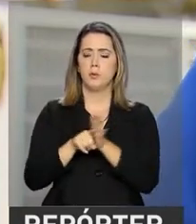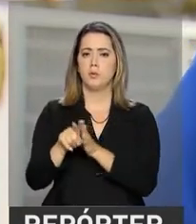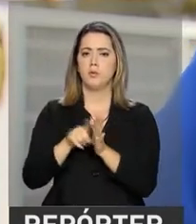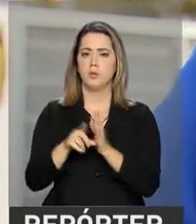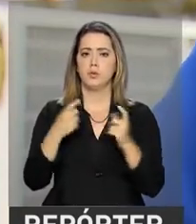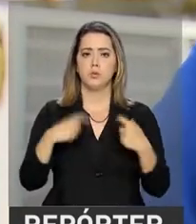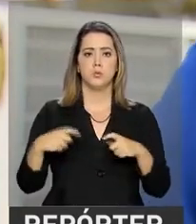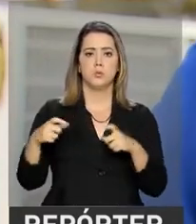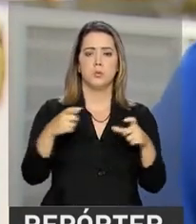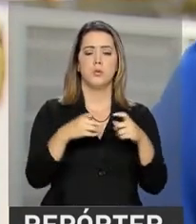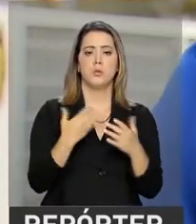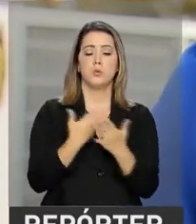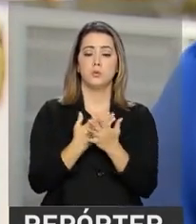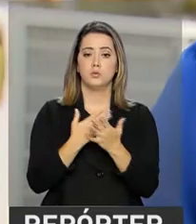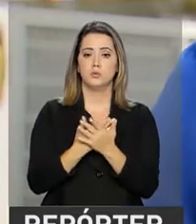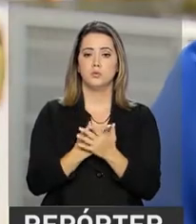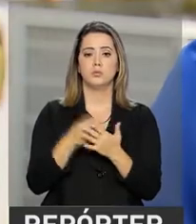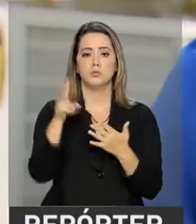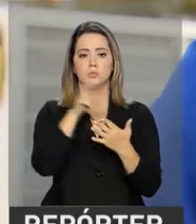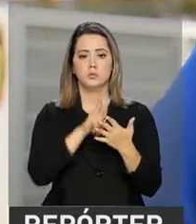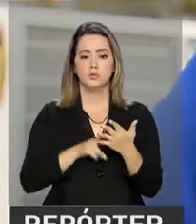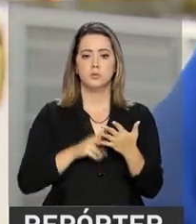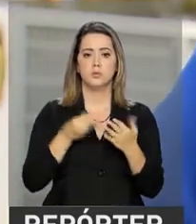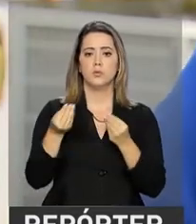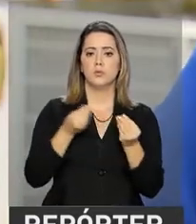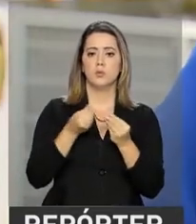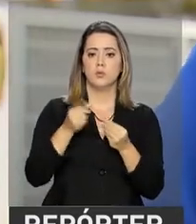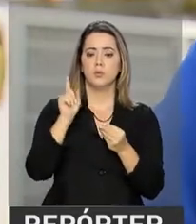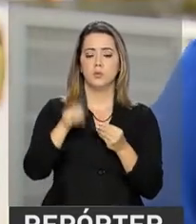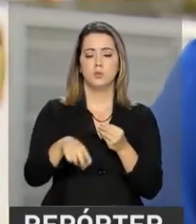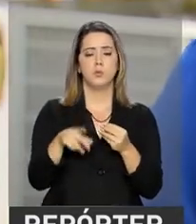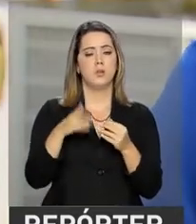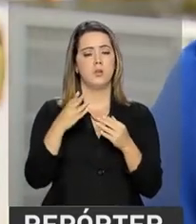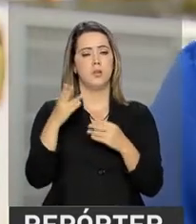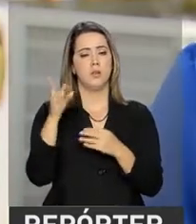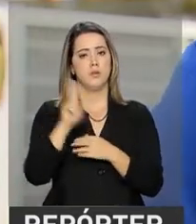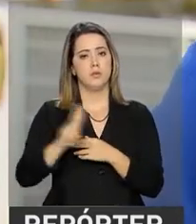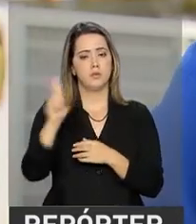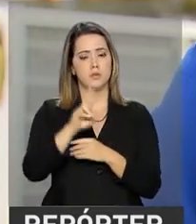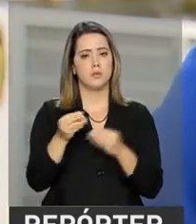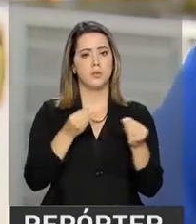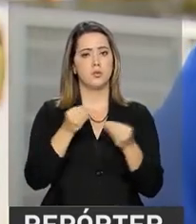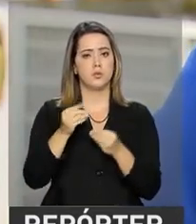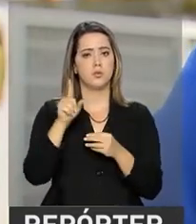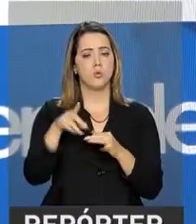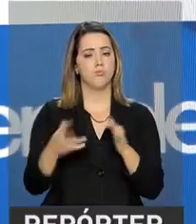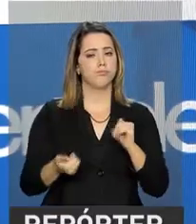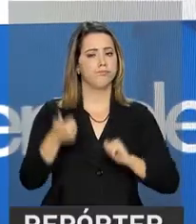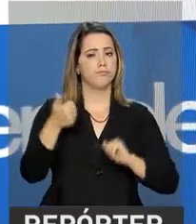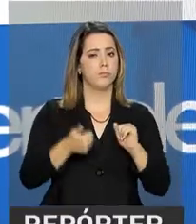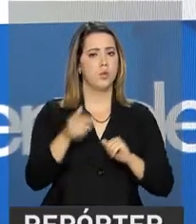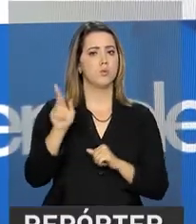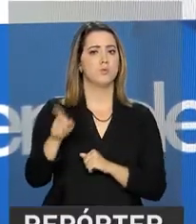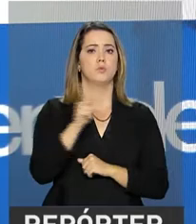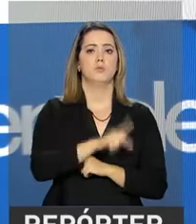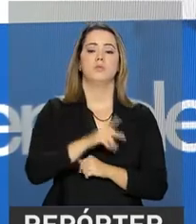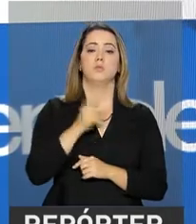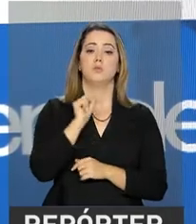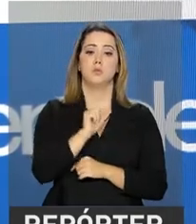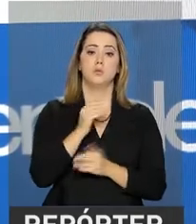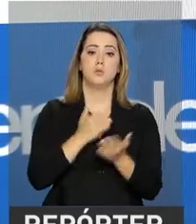onde estuda. Serão avaliados pontos como a estrutura da universidade e a qualidade do corpo docente. O ENAD existe